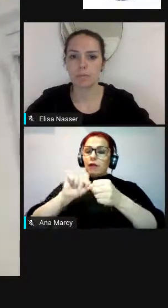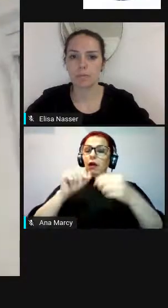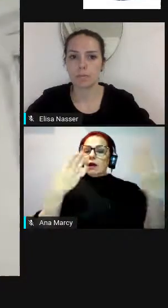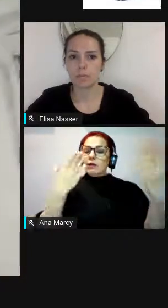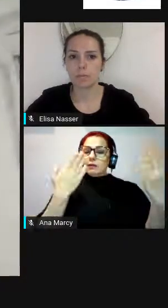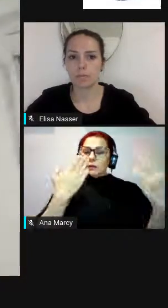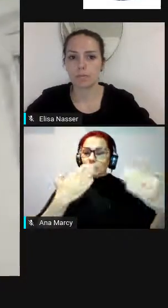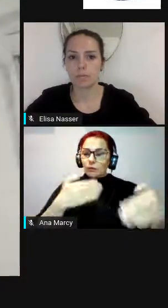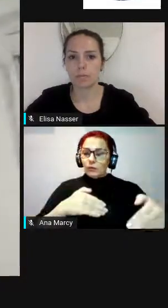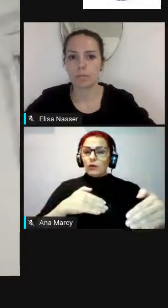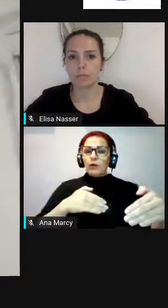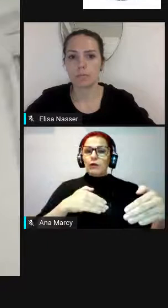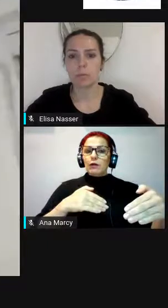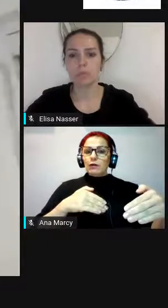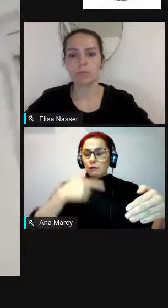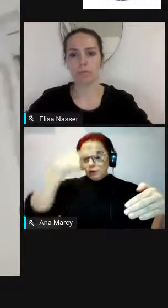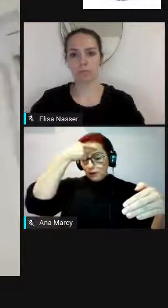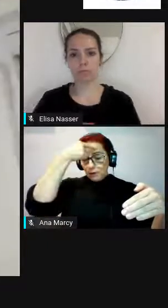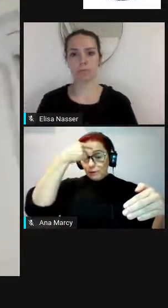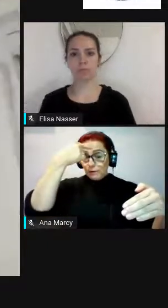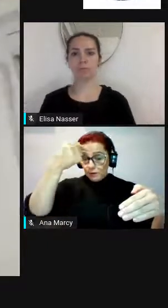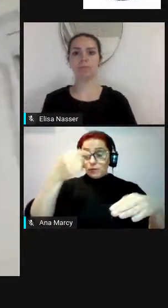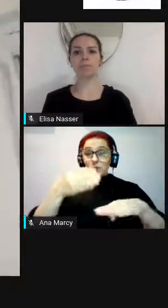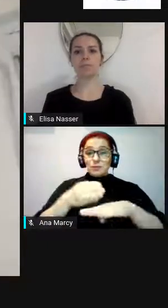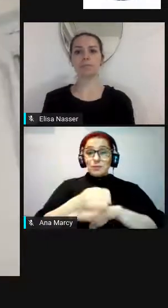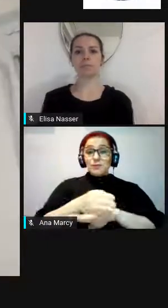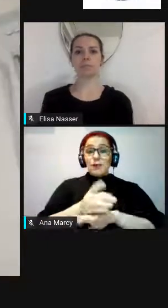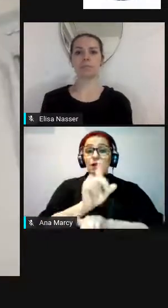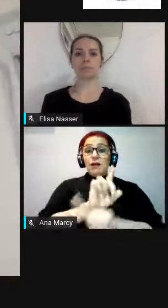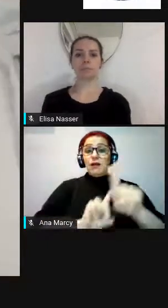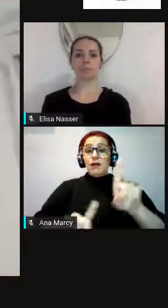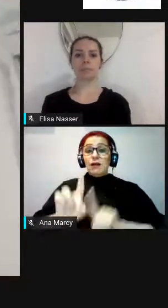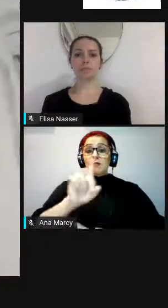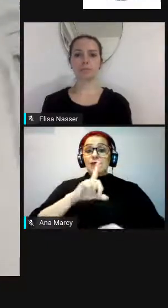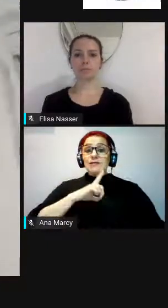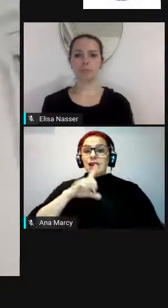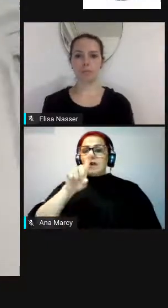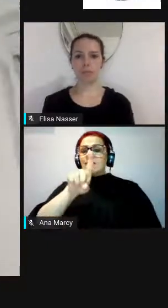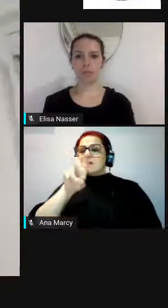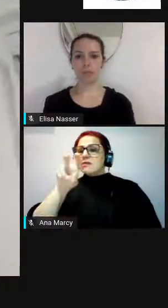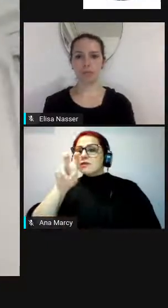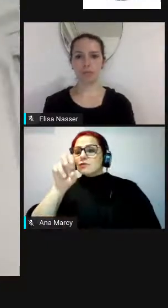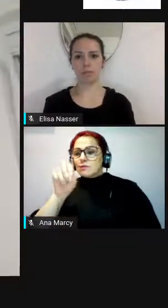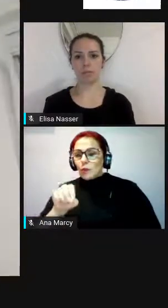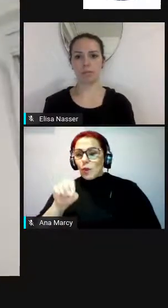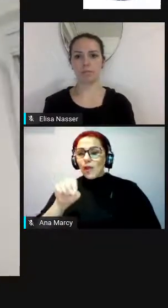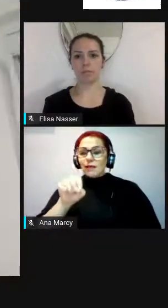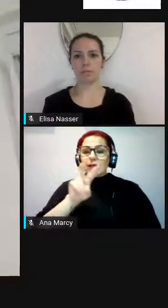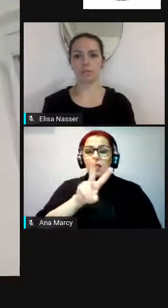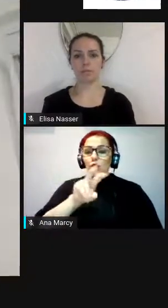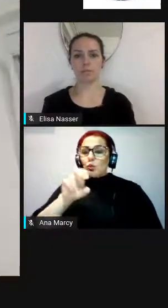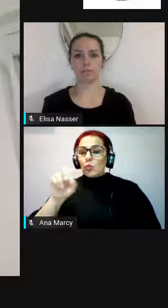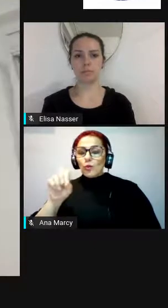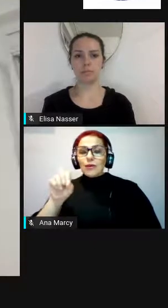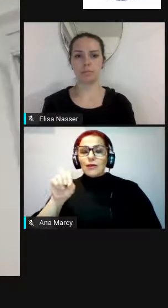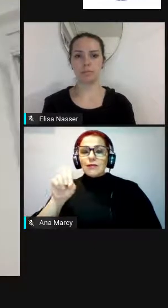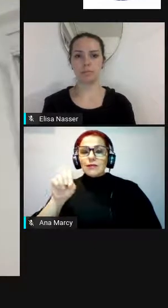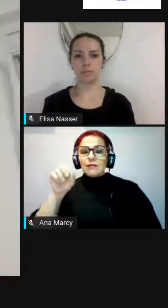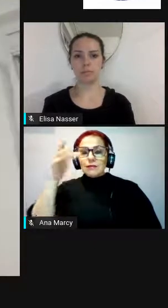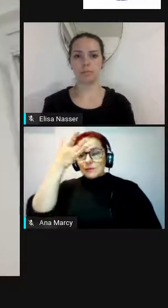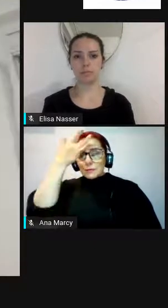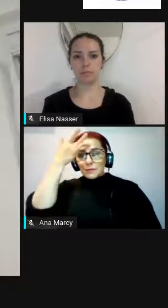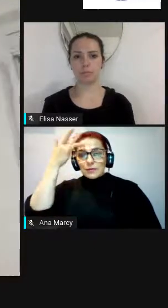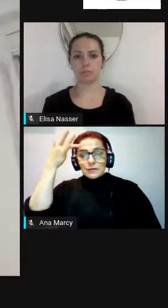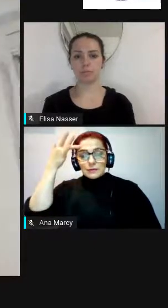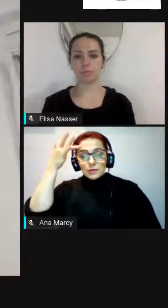seleção para ingressar em universidades e muitas vezes tem 150 200 pessoas concorrendo a uma vaga isso é mais